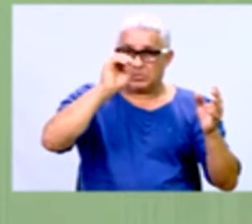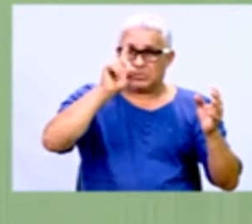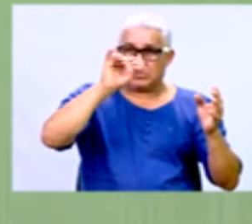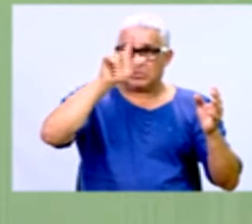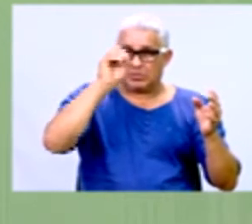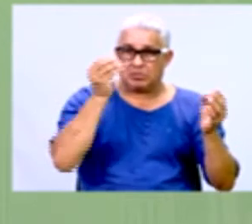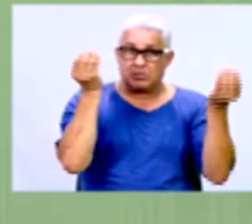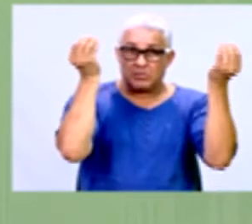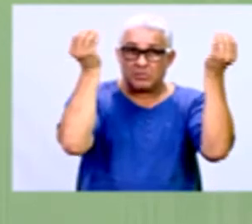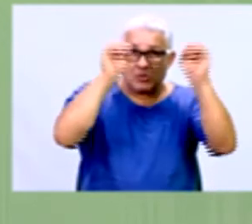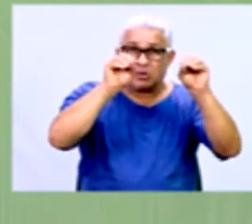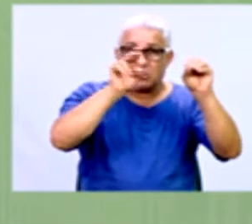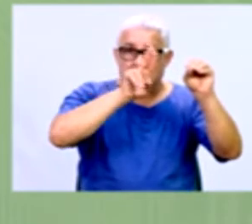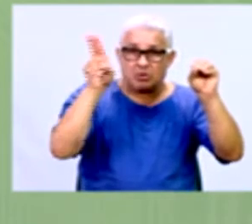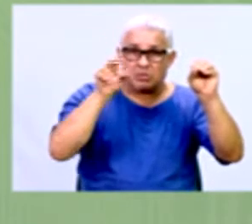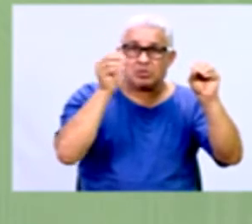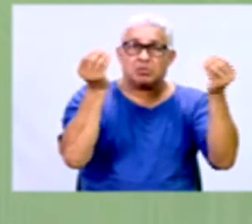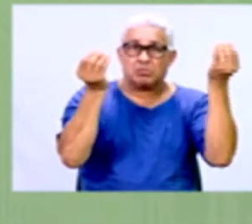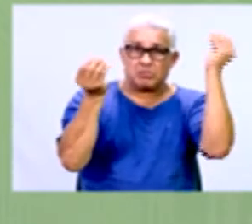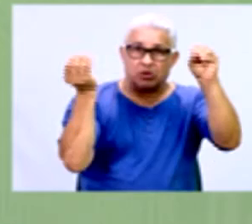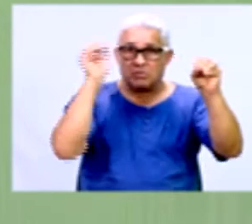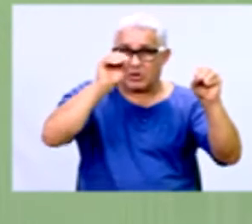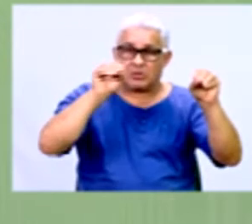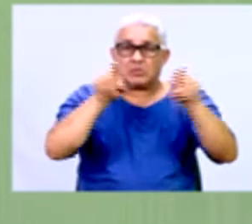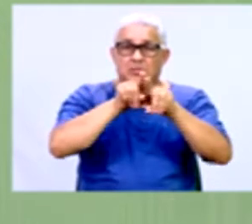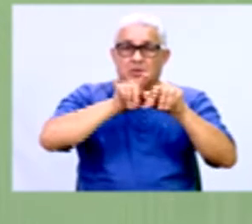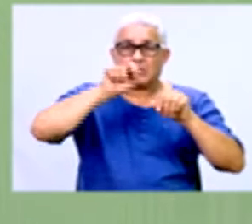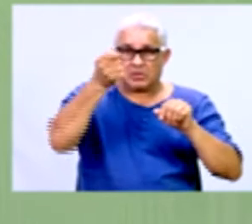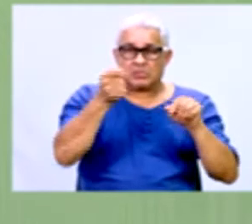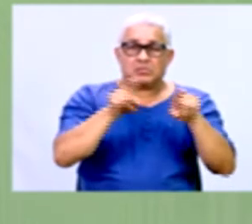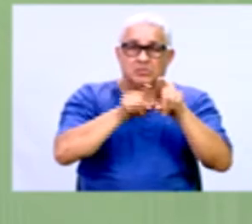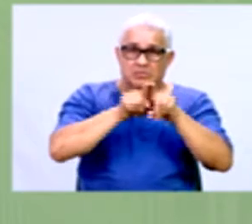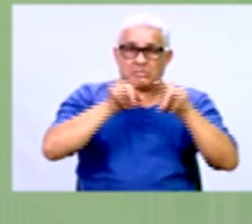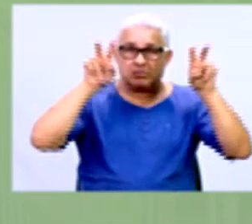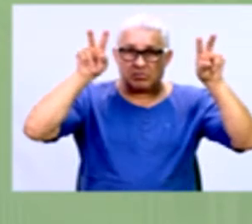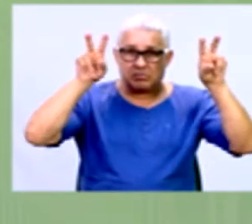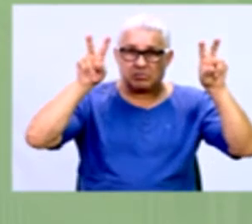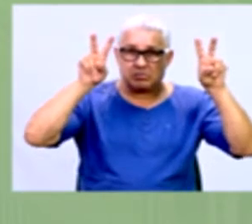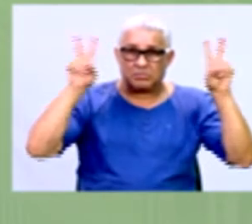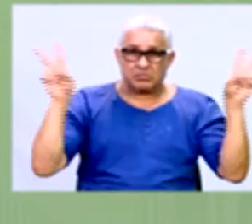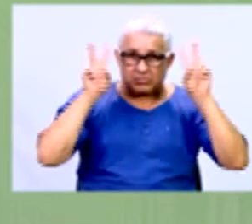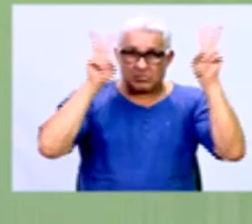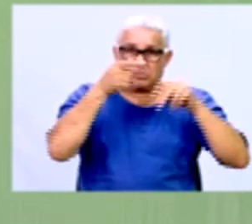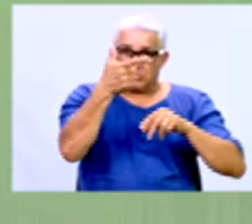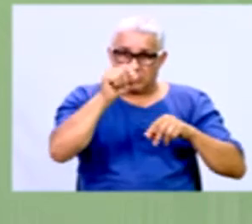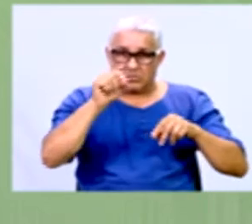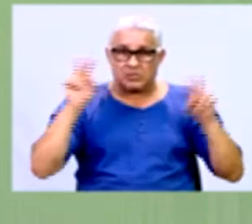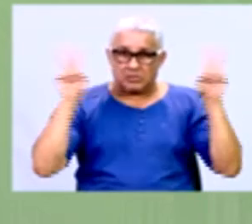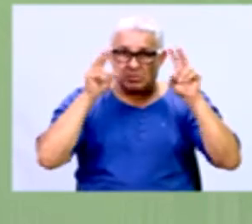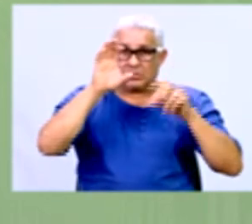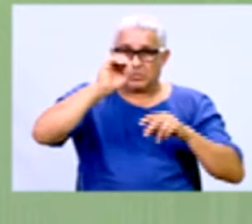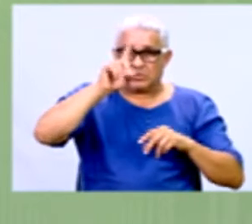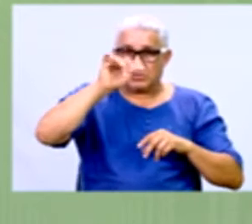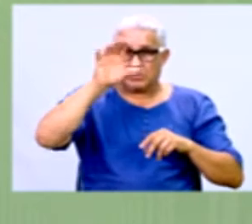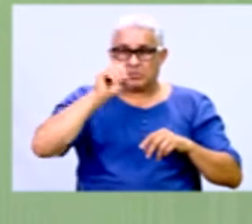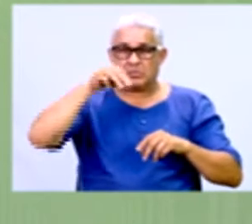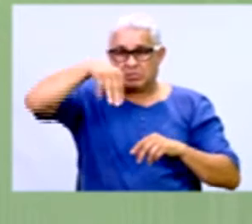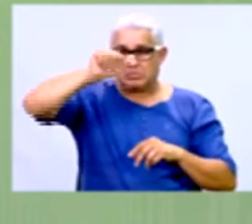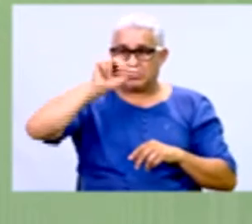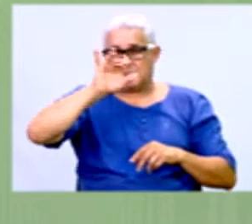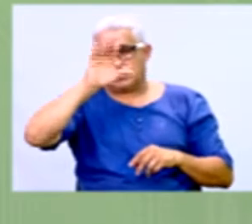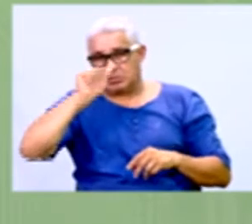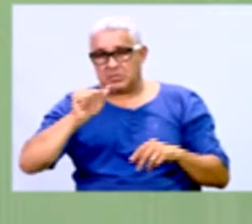nome, né, que são as chaves, e os valores, né, que no caso 20 é o valor de código e Maria é o valor de